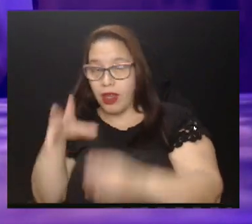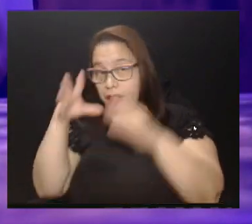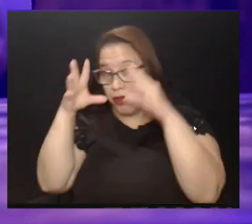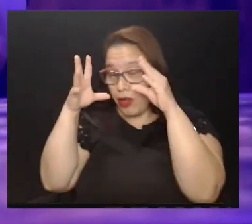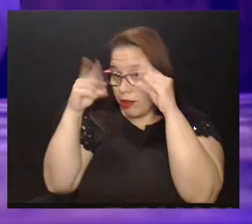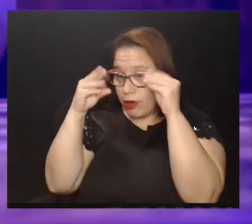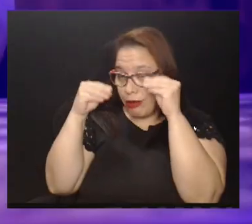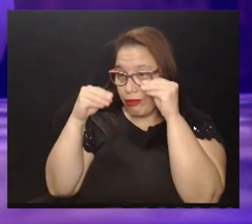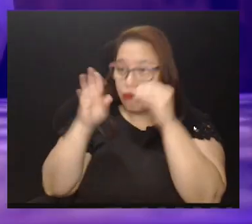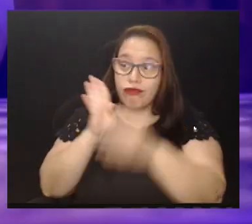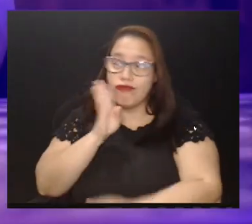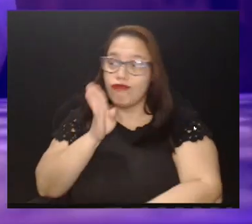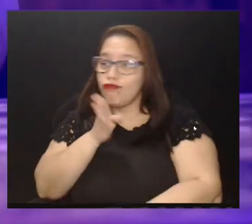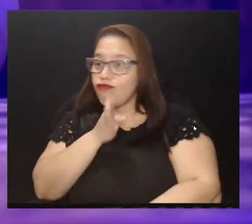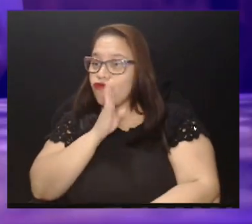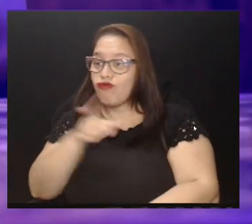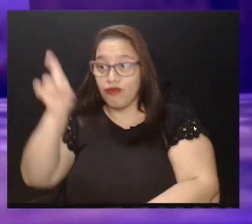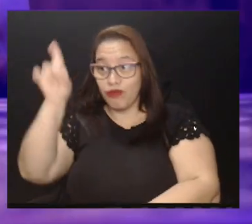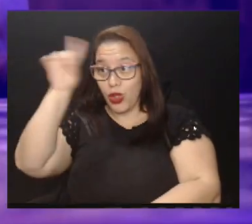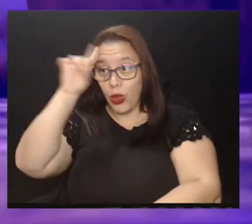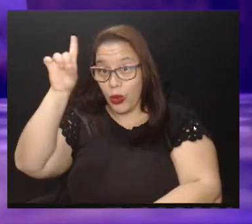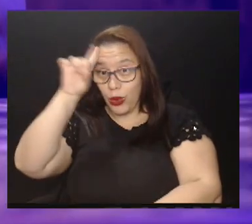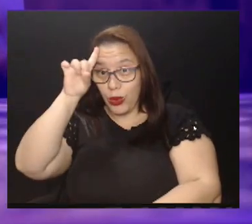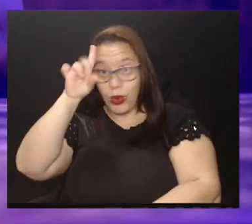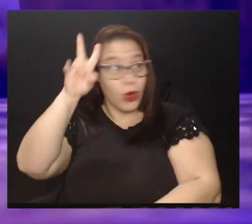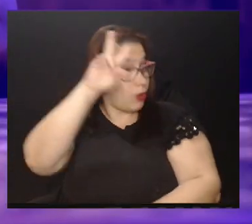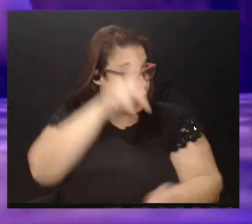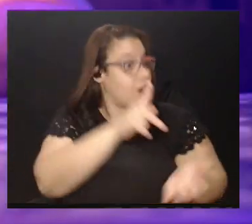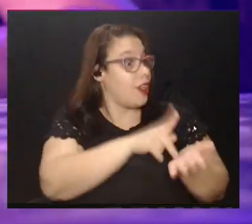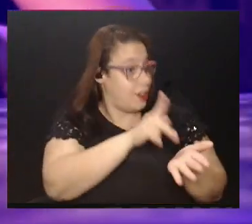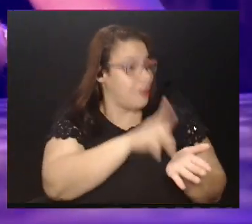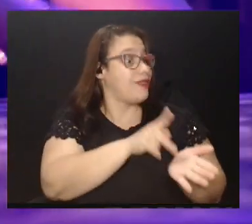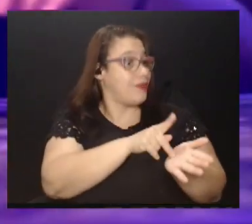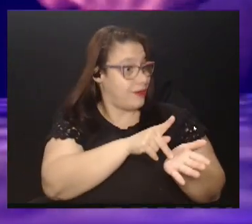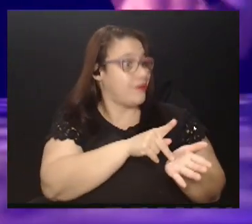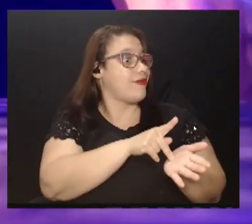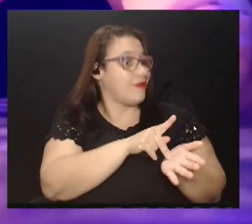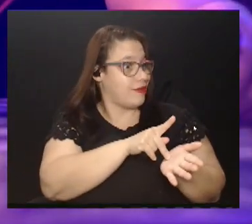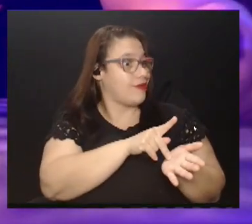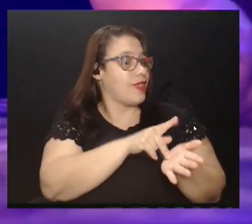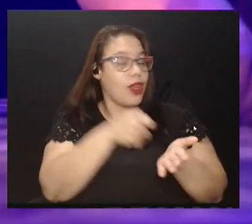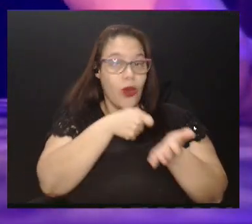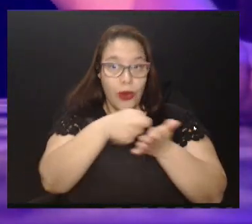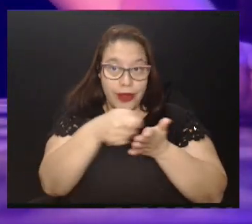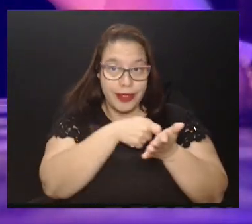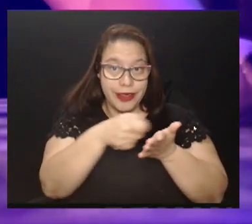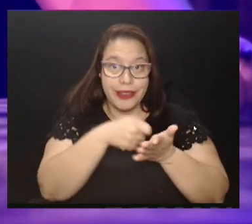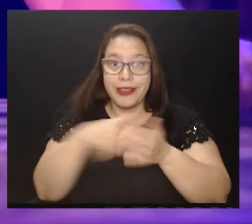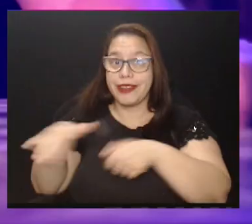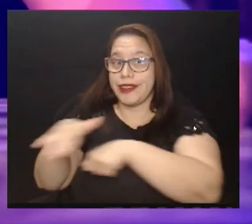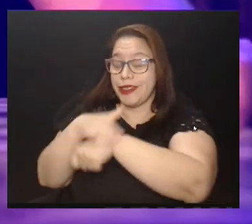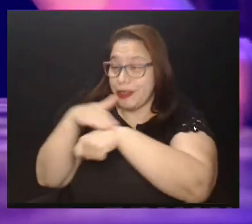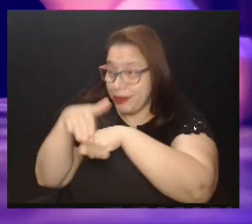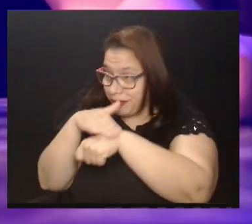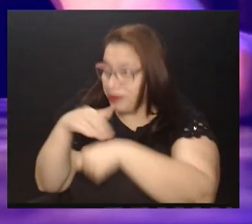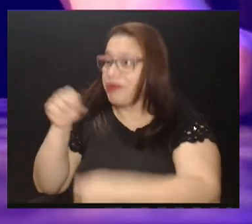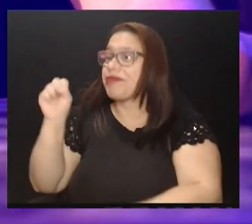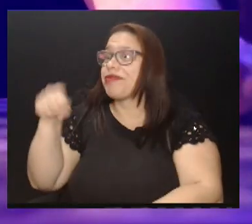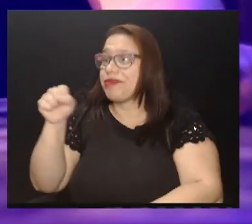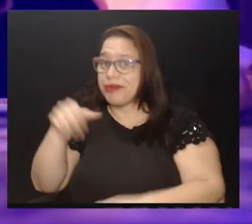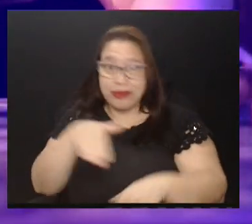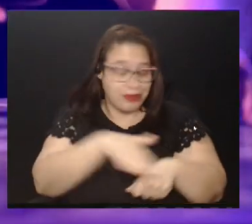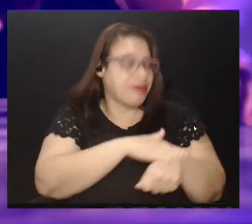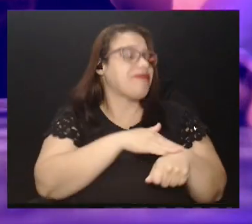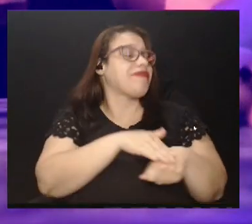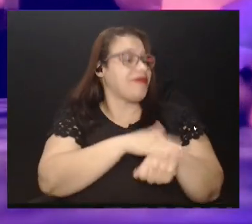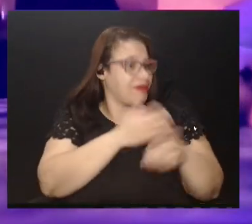ela existia, é uma história real. É uma história real, né? E eu escrevi a história. E você assim, conversou com a... Conversei com ela, tudo, né? E aí